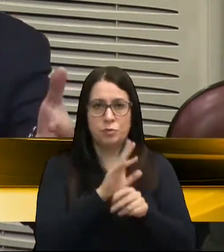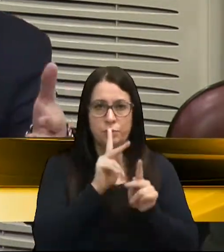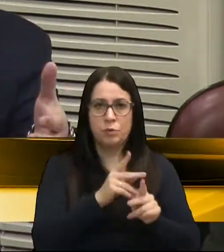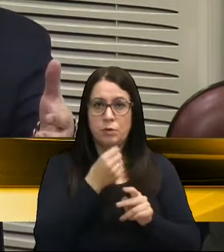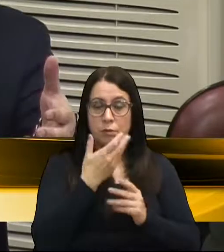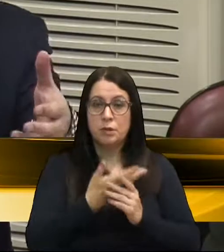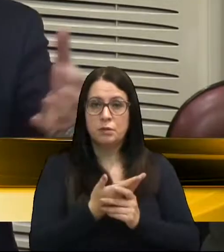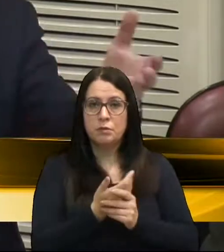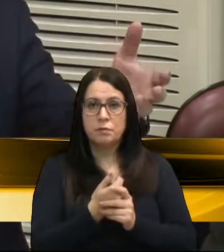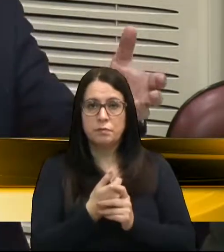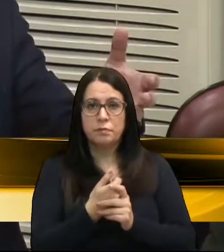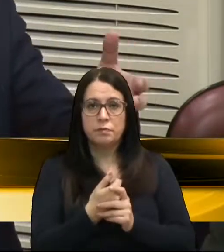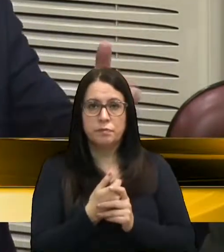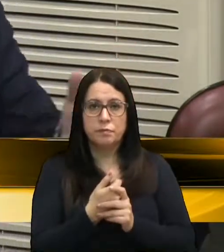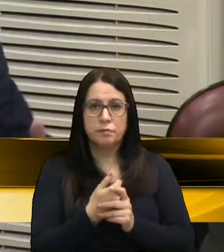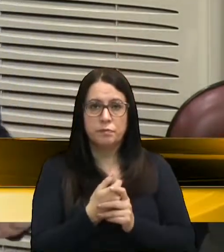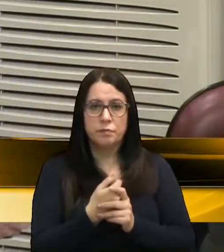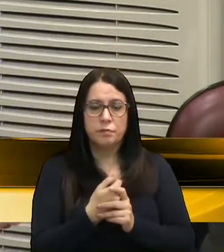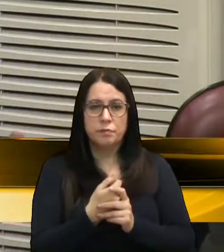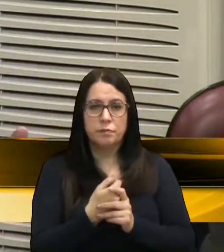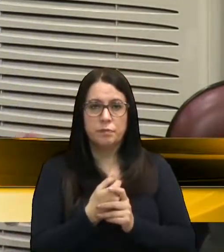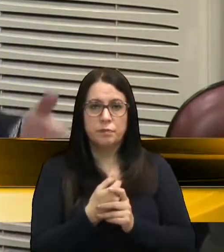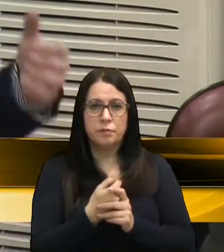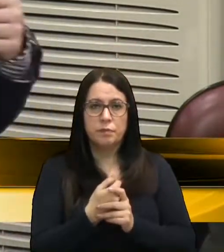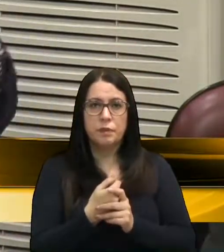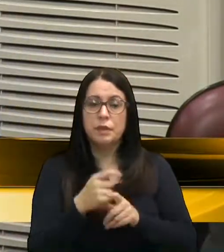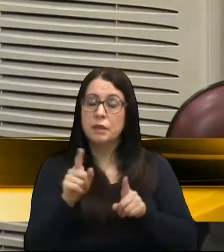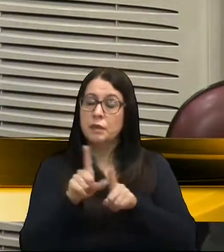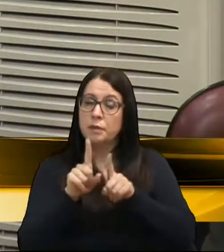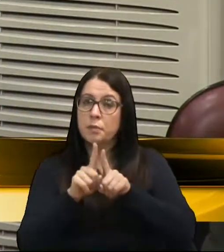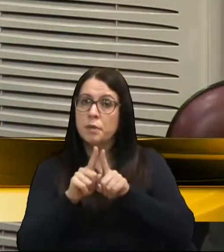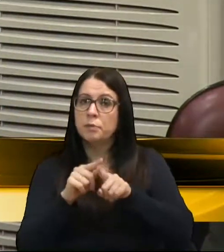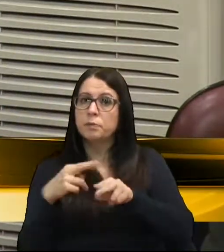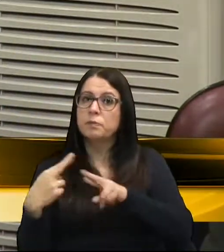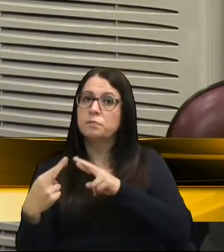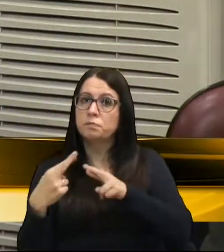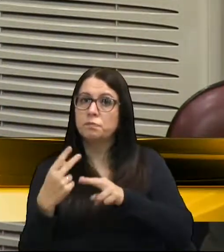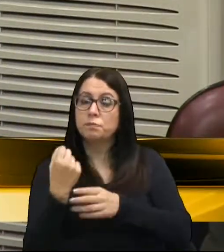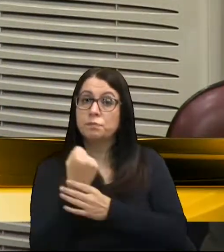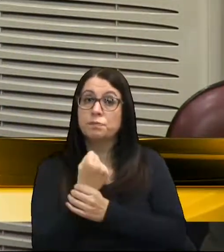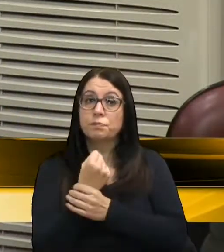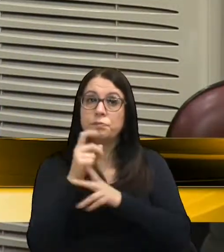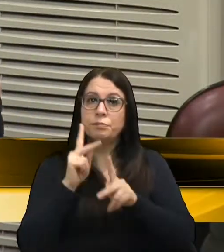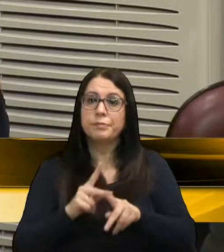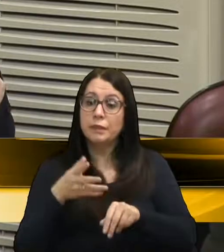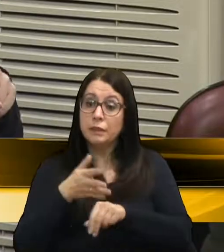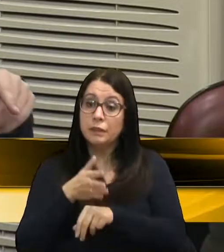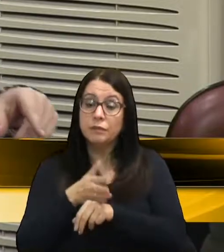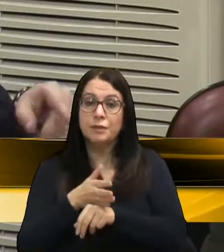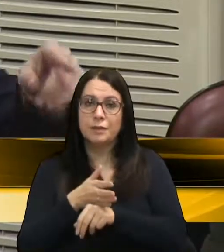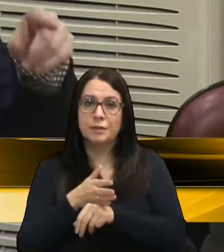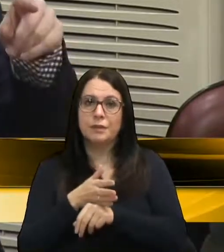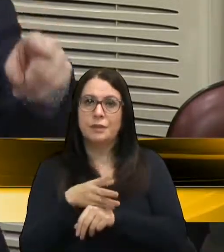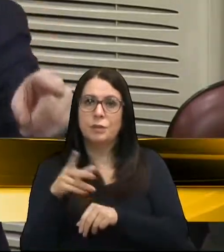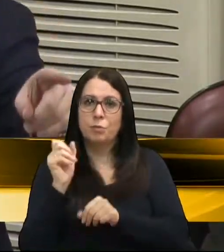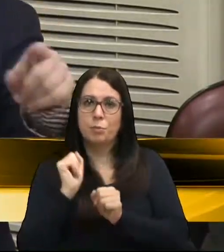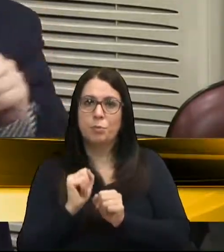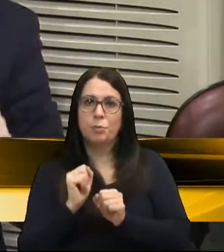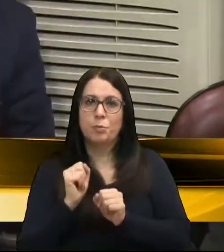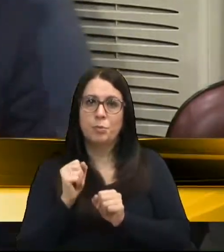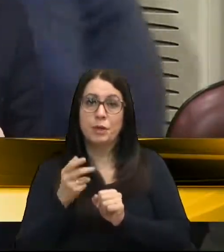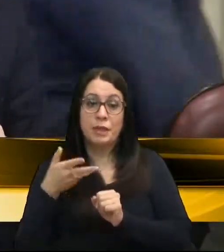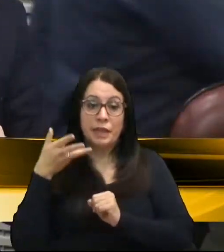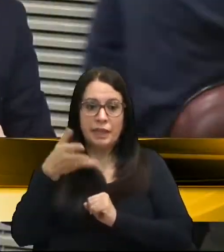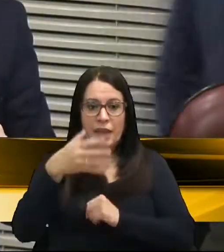bem, né, se cercam de pessoas de bem. E também com relação à segurança das pessoas que frequentam as barragens de não poder ir lá entrar e tomar